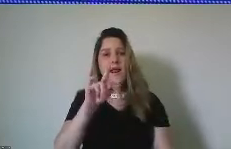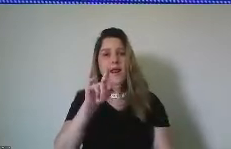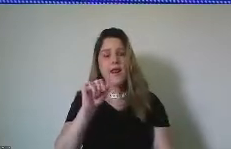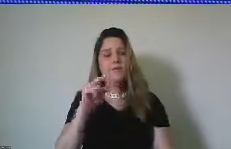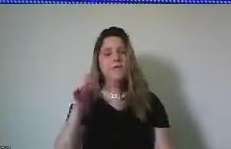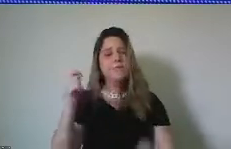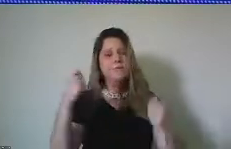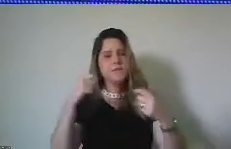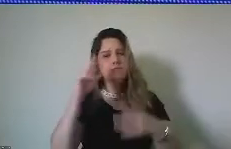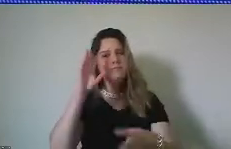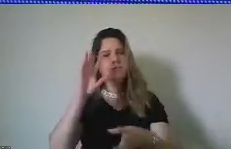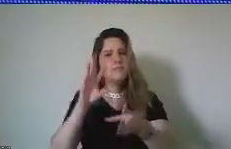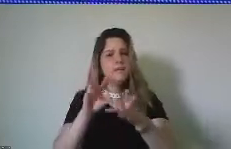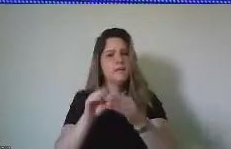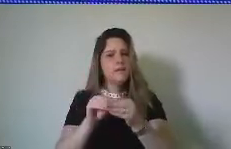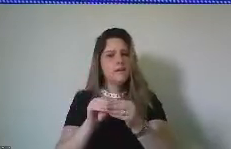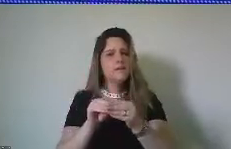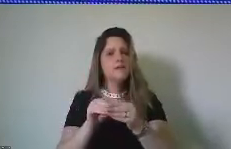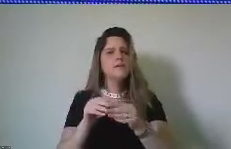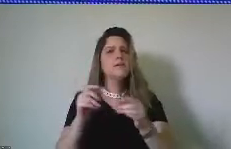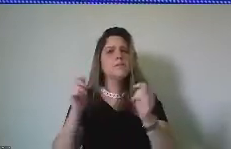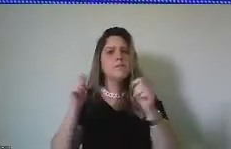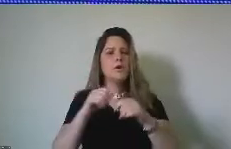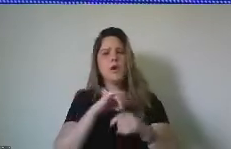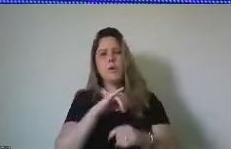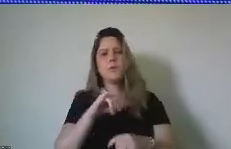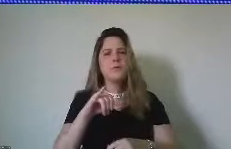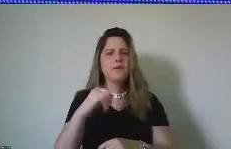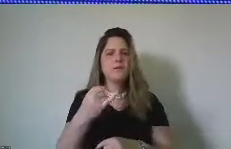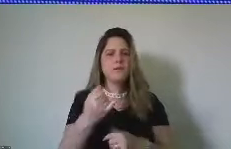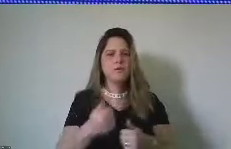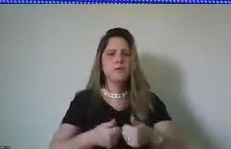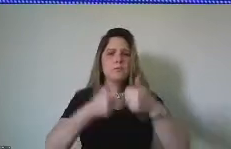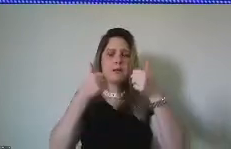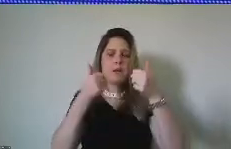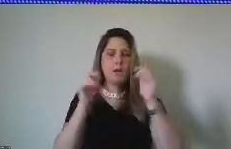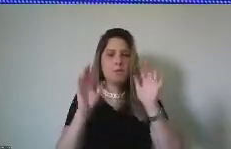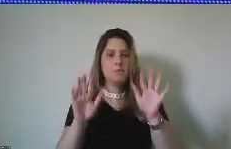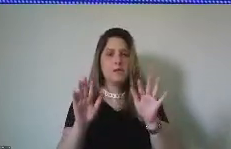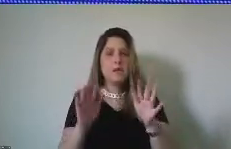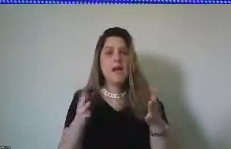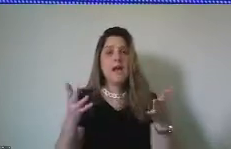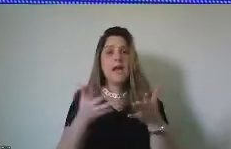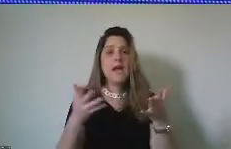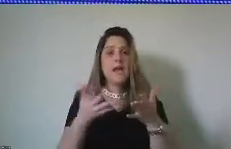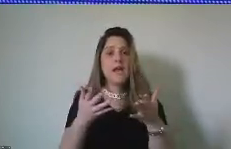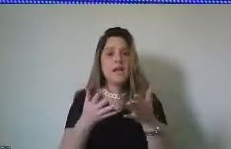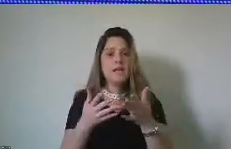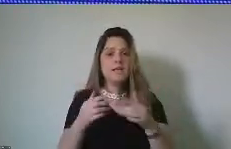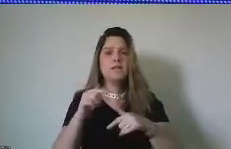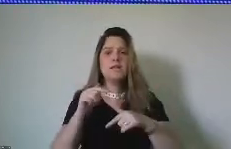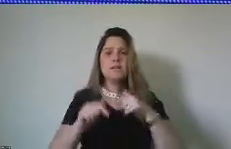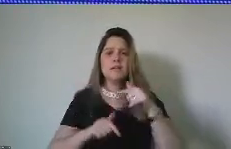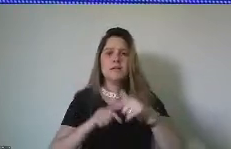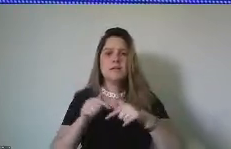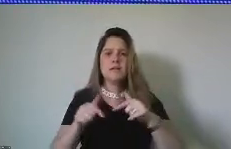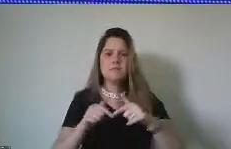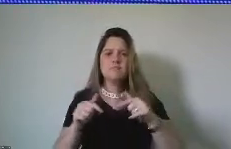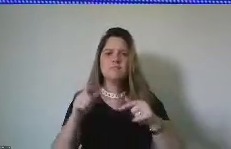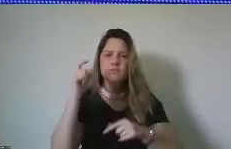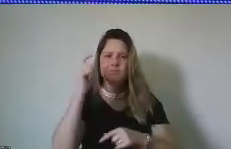né para ter essa para aproveitar o melhor de cada tecnologia agora tamanho de mercado é difícil dizer porque aí eu acho que